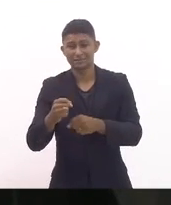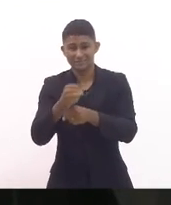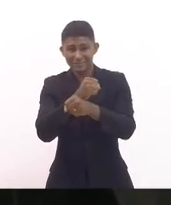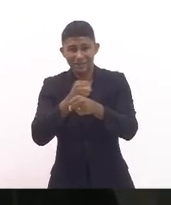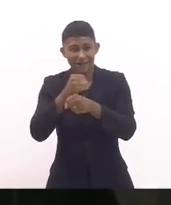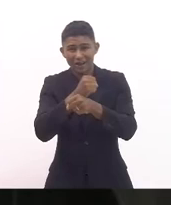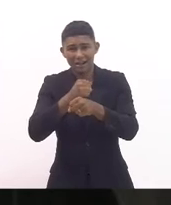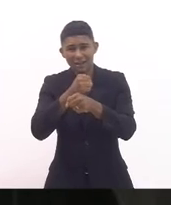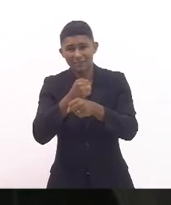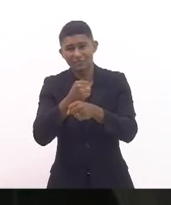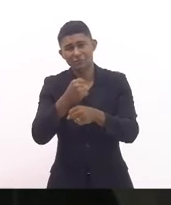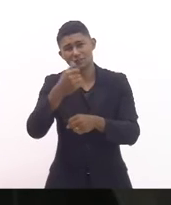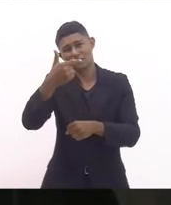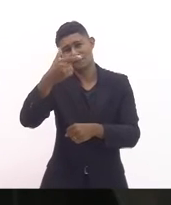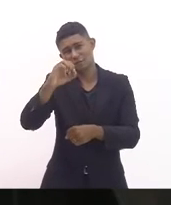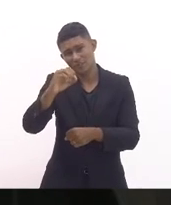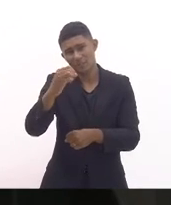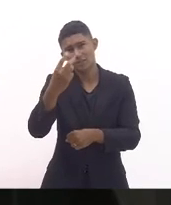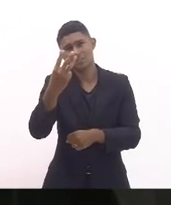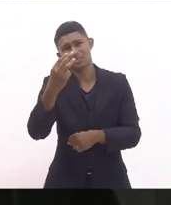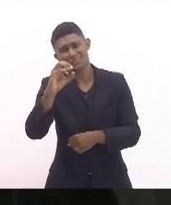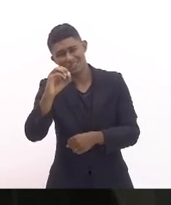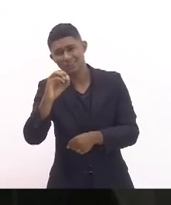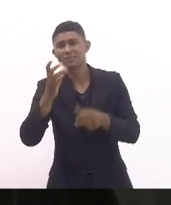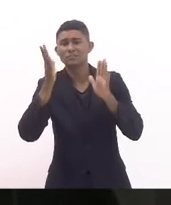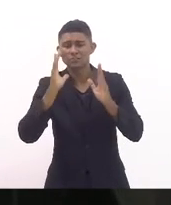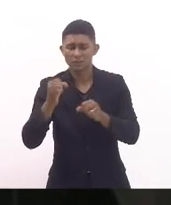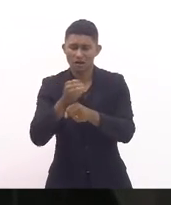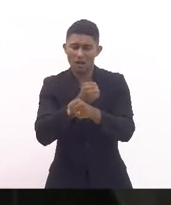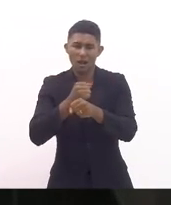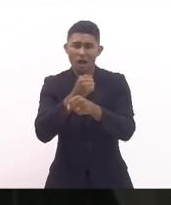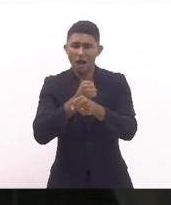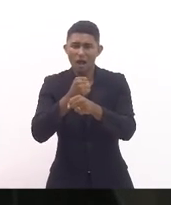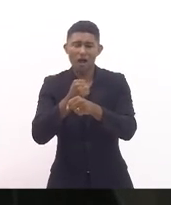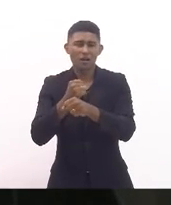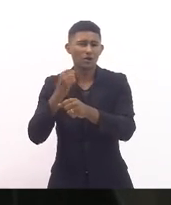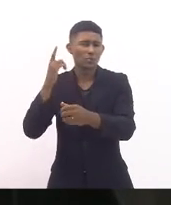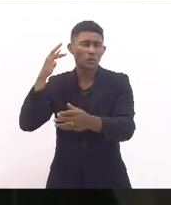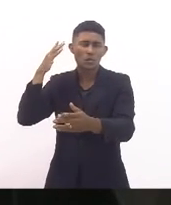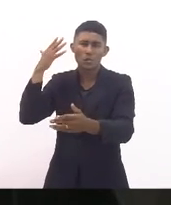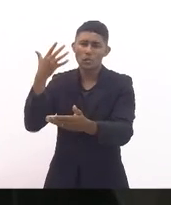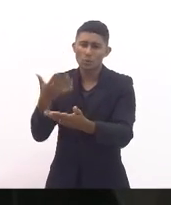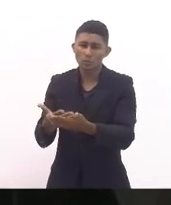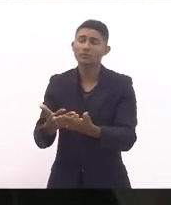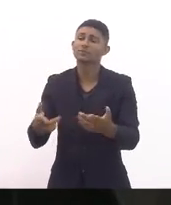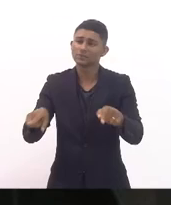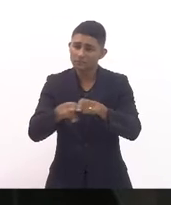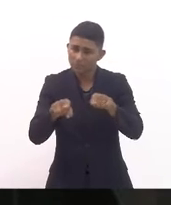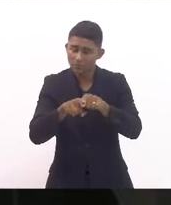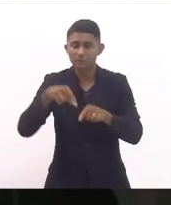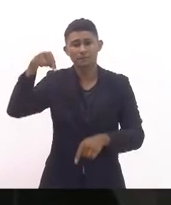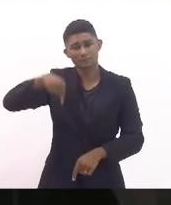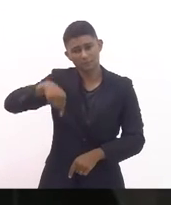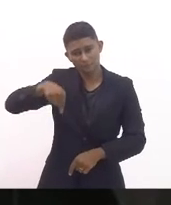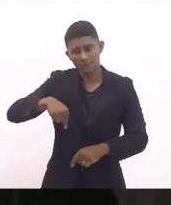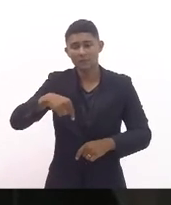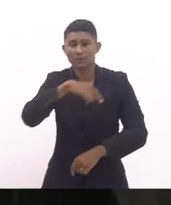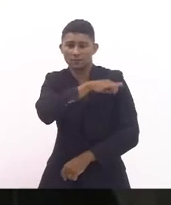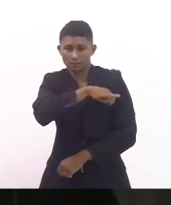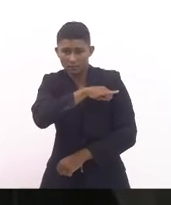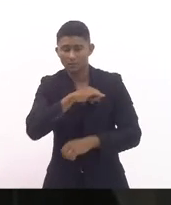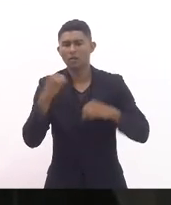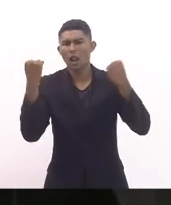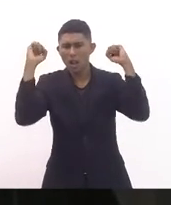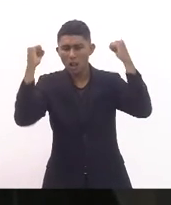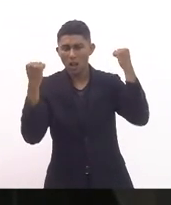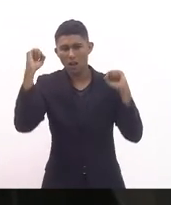que o Estado do Rio de Janeiro conhece um processo a desindustrialização a tal ponto que